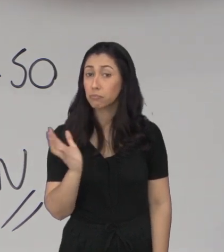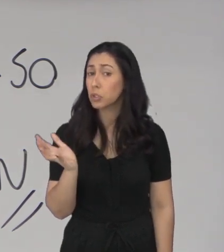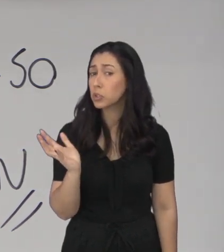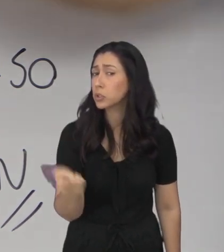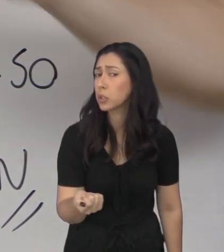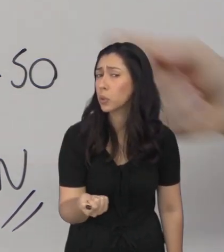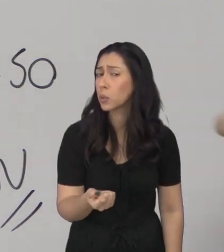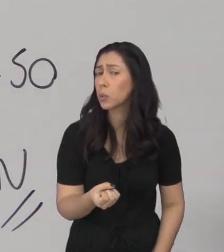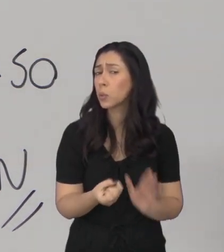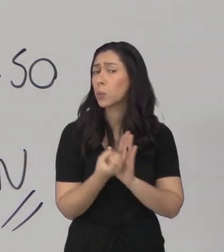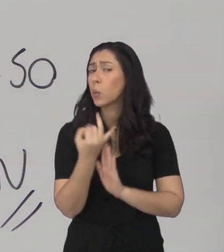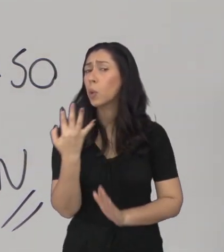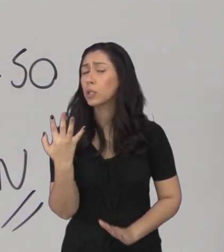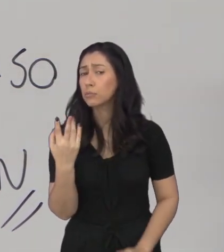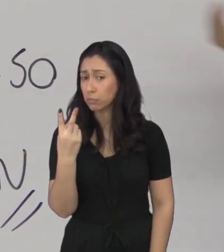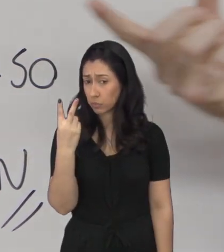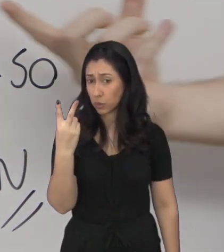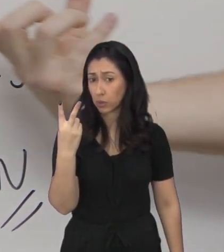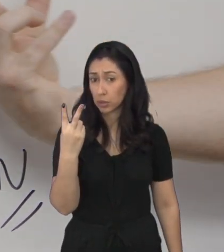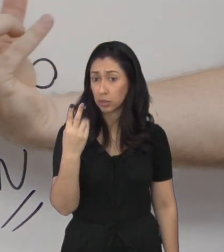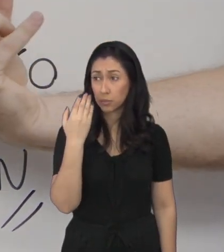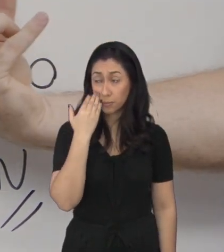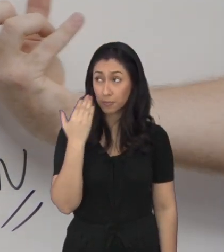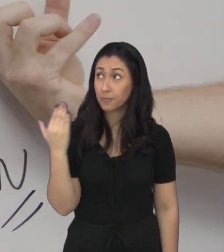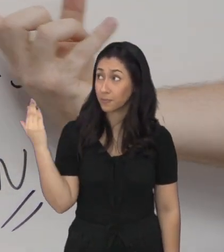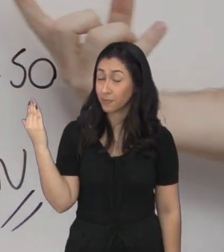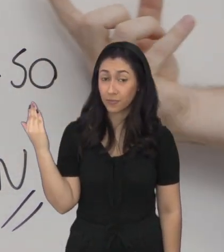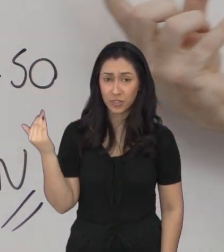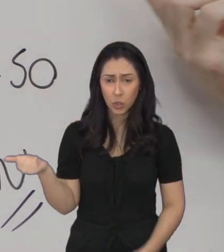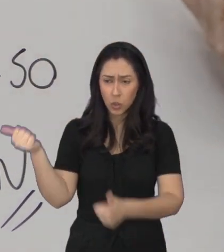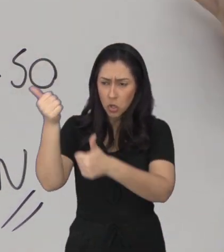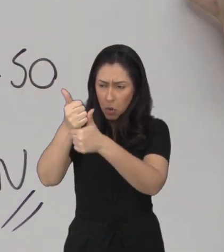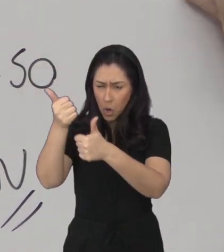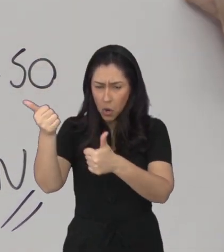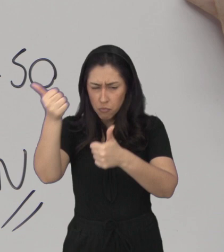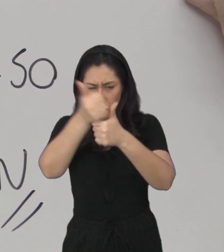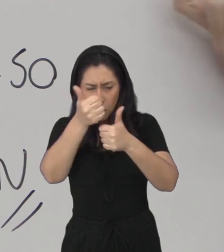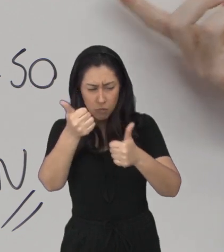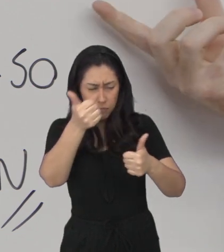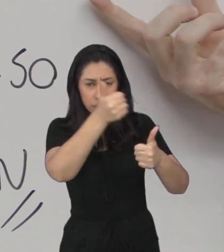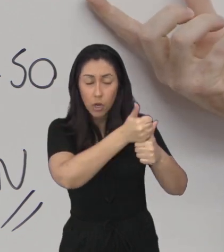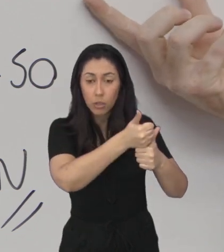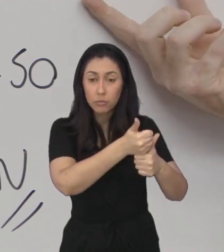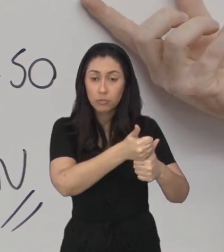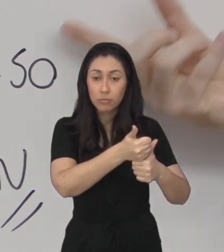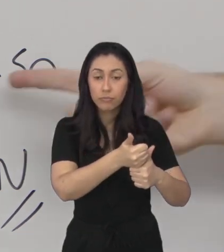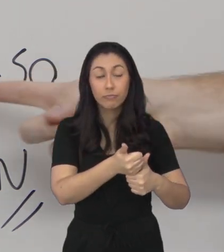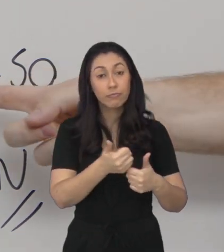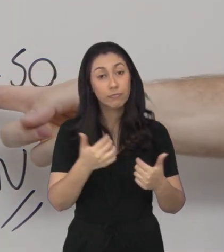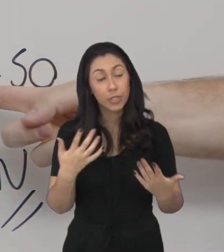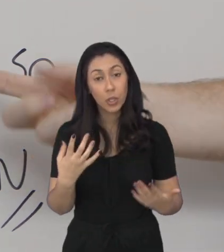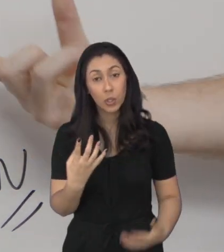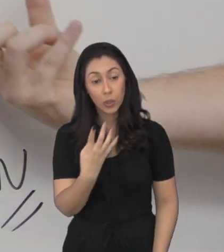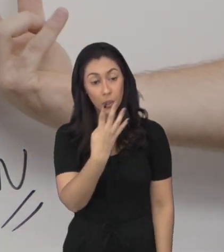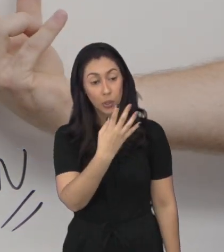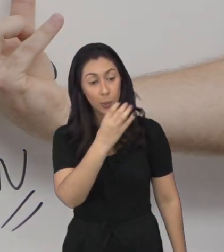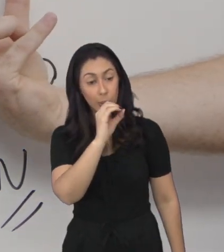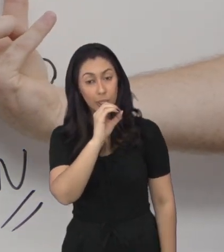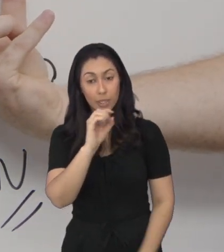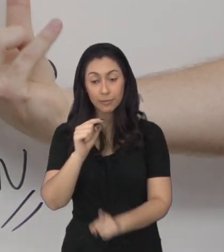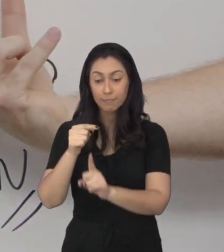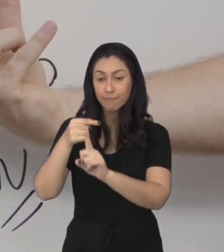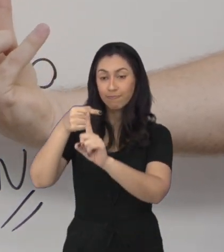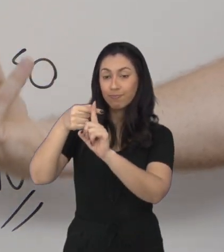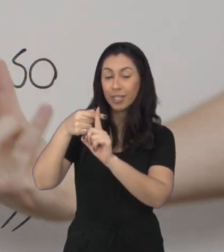aceleração 2 metros por segundo ao quadrado. Substituir todos os valores, aqui ficou 40, aqui